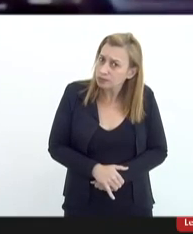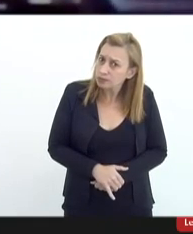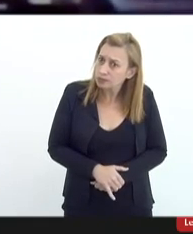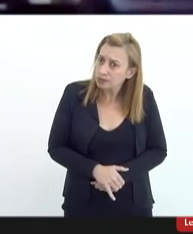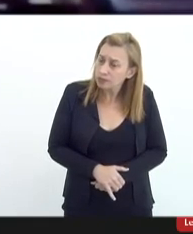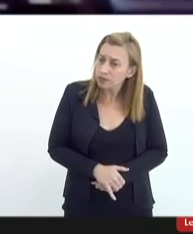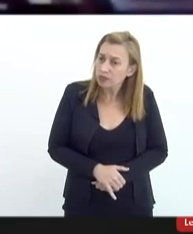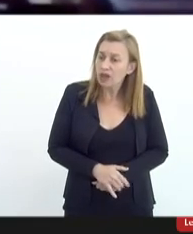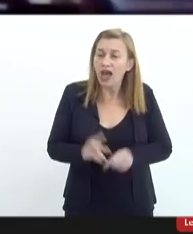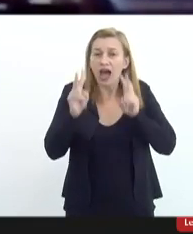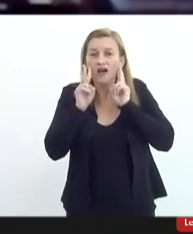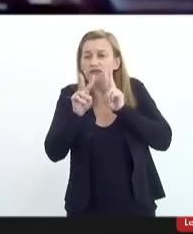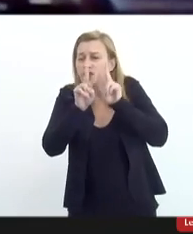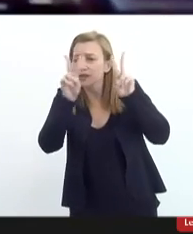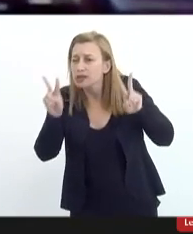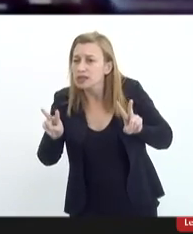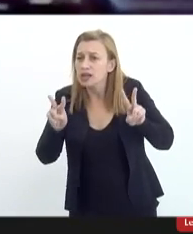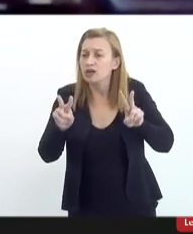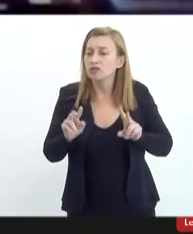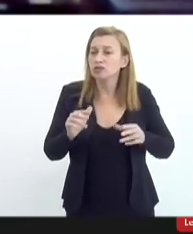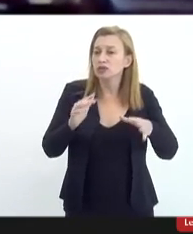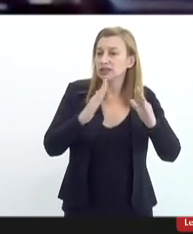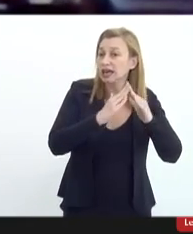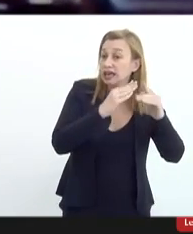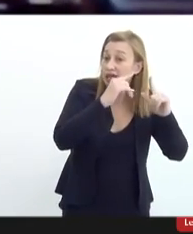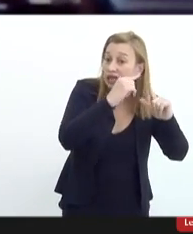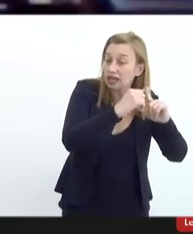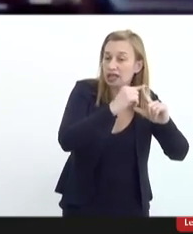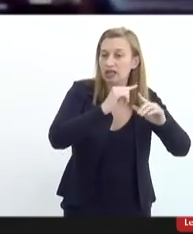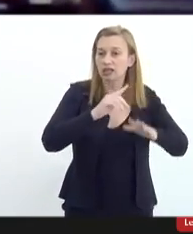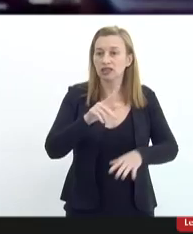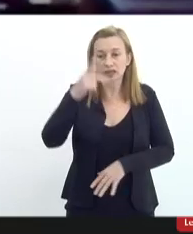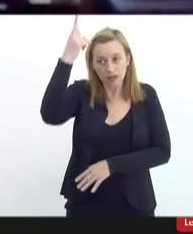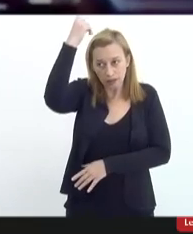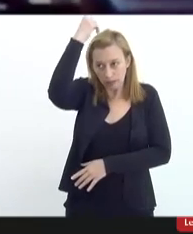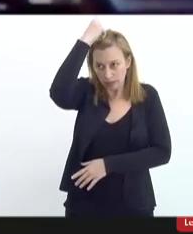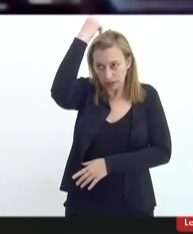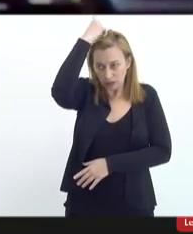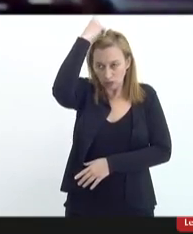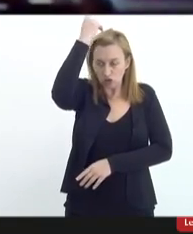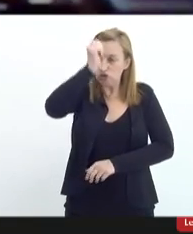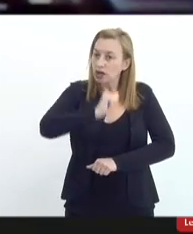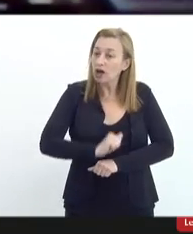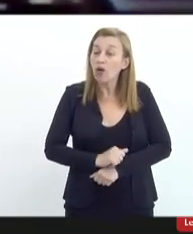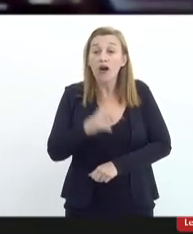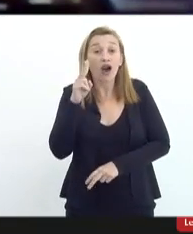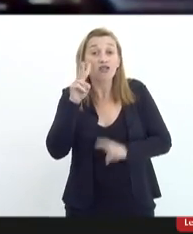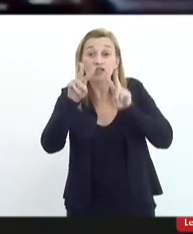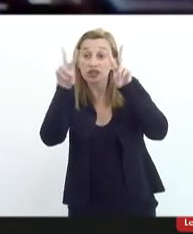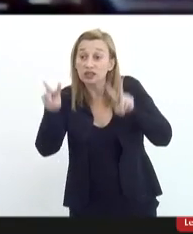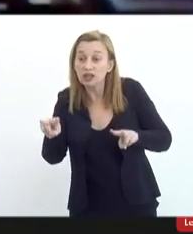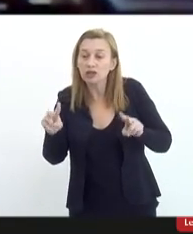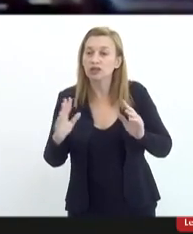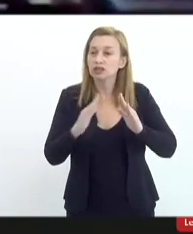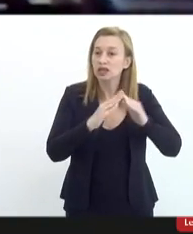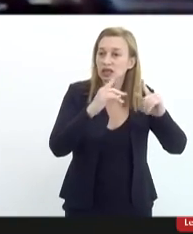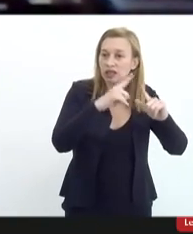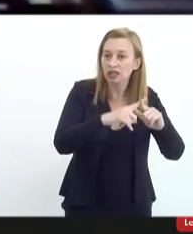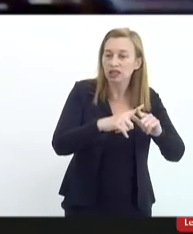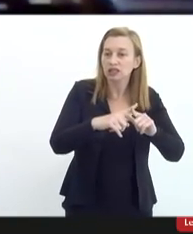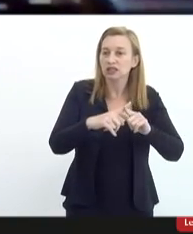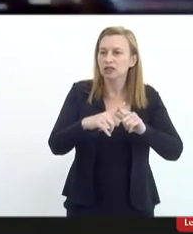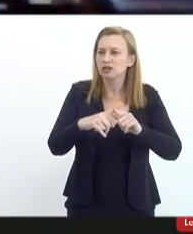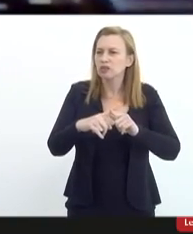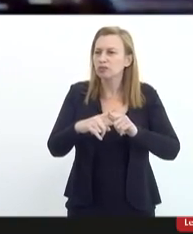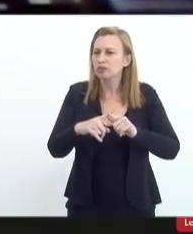A visão das igrejas pentecostais, a visão das igrejas